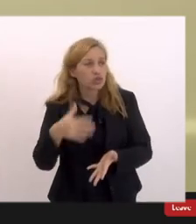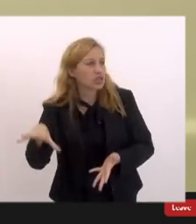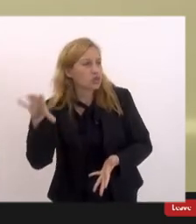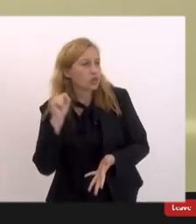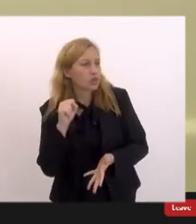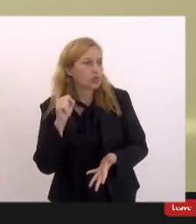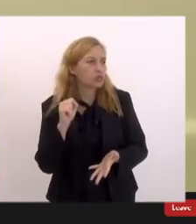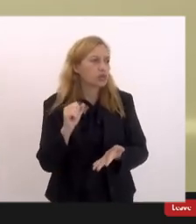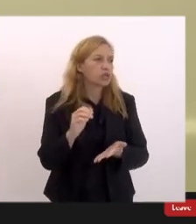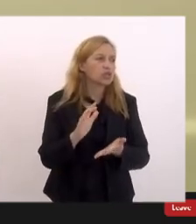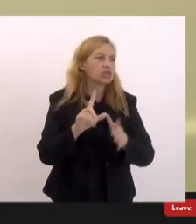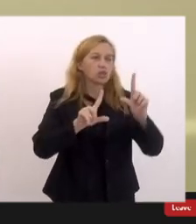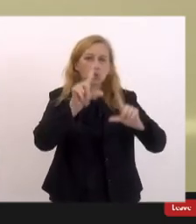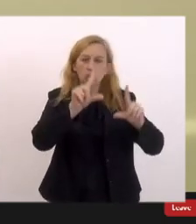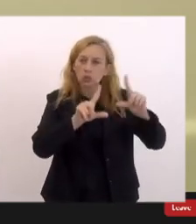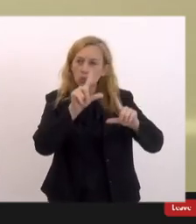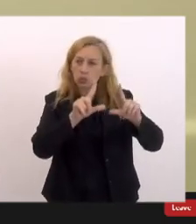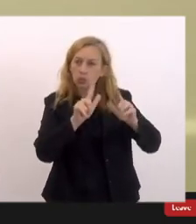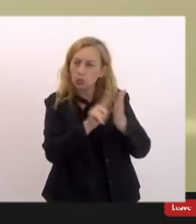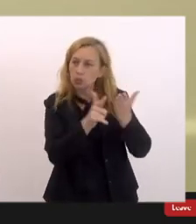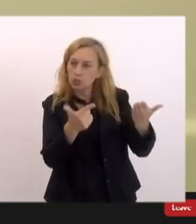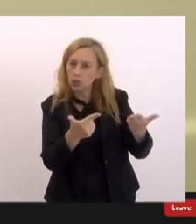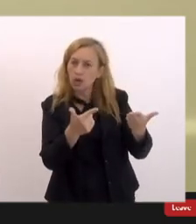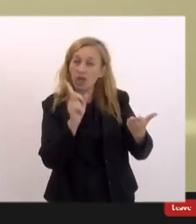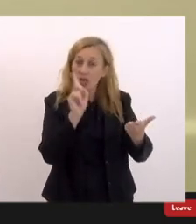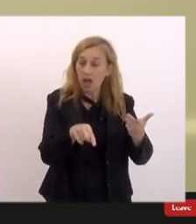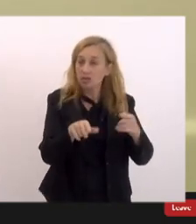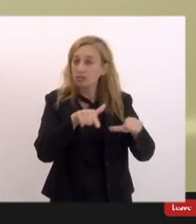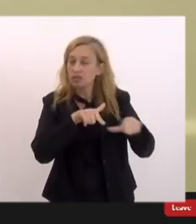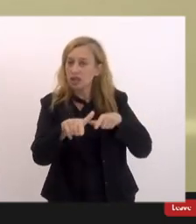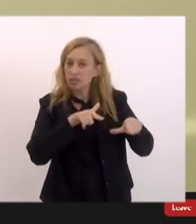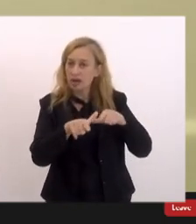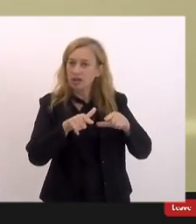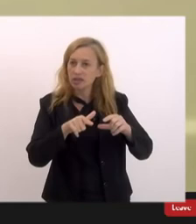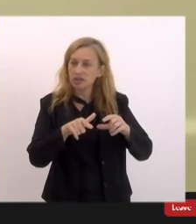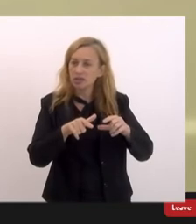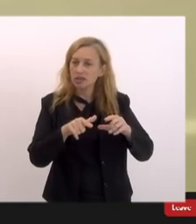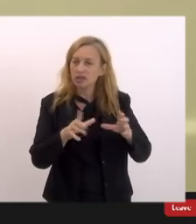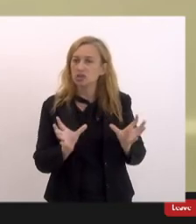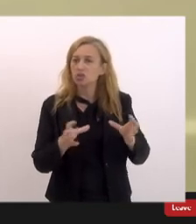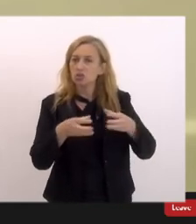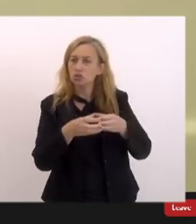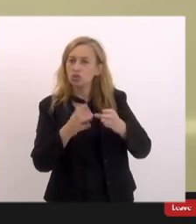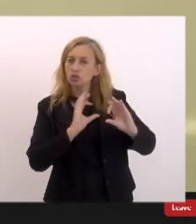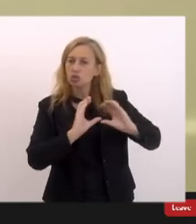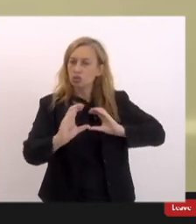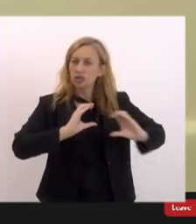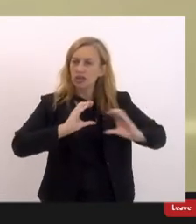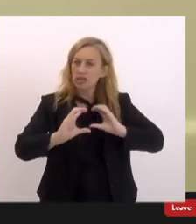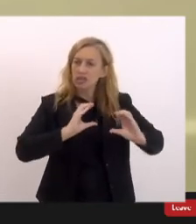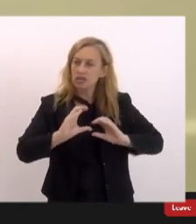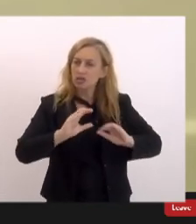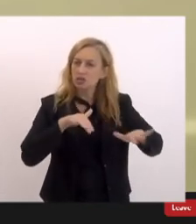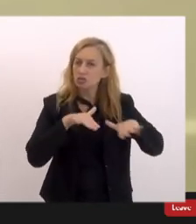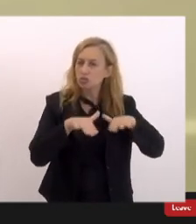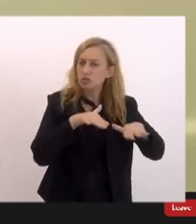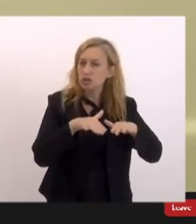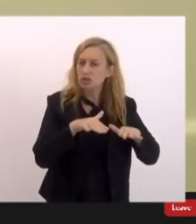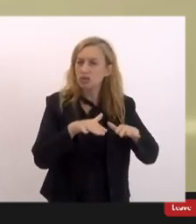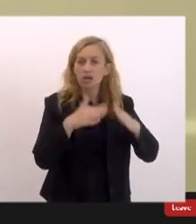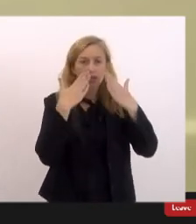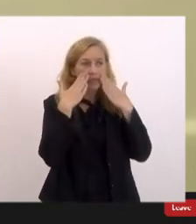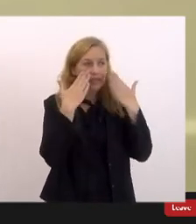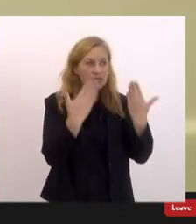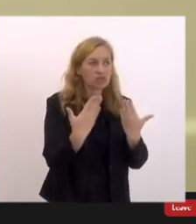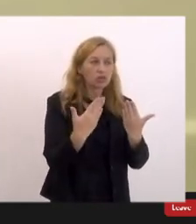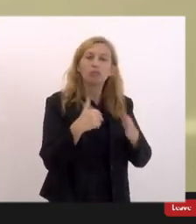vezes, nos telejornais, é um trabalho da nossa assessoria de comunicação, né, de mobilizar os